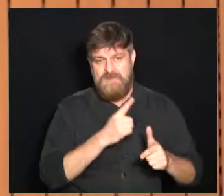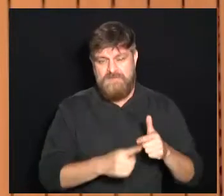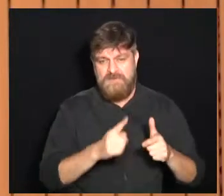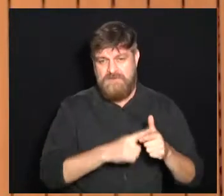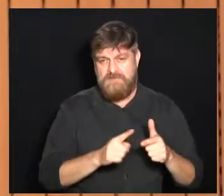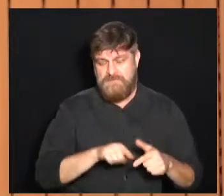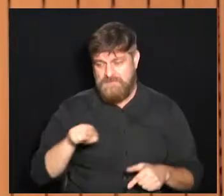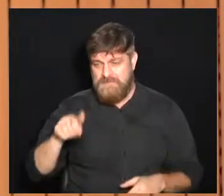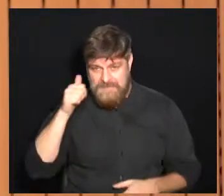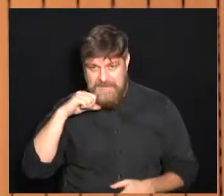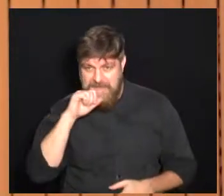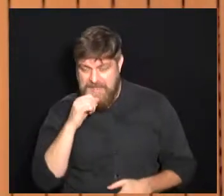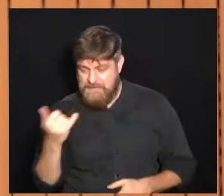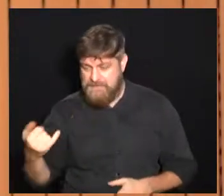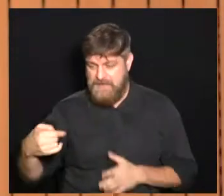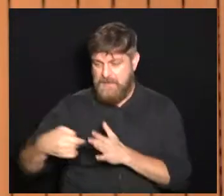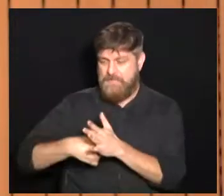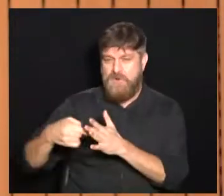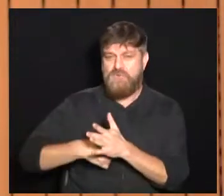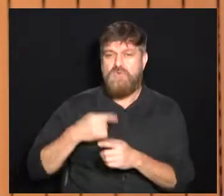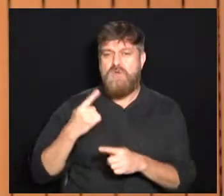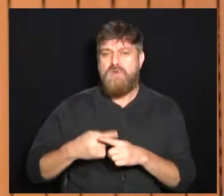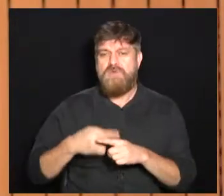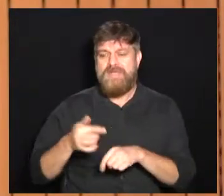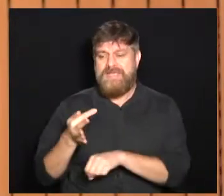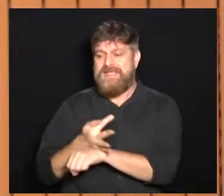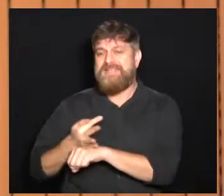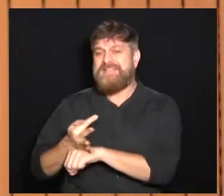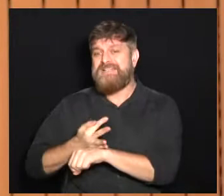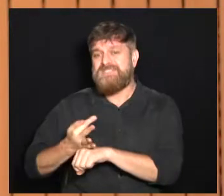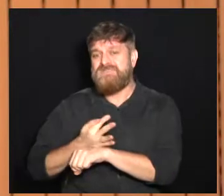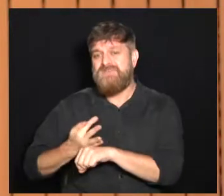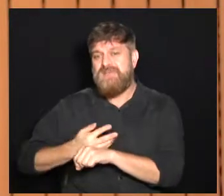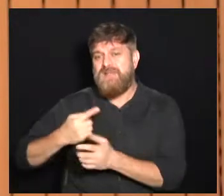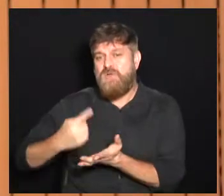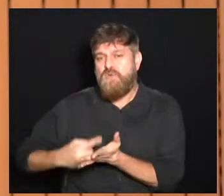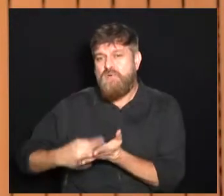Fabiana falou, né? Por que não foi programado nas férias?